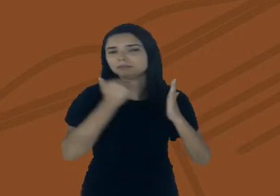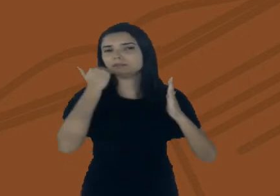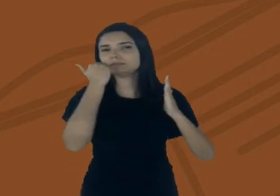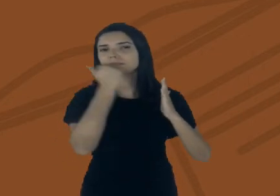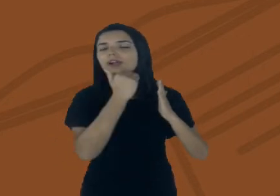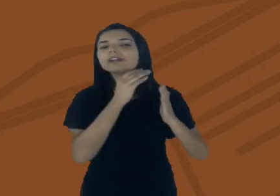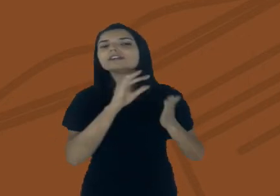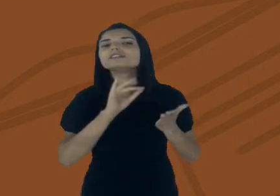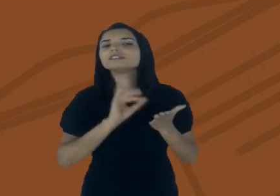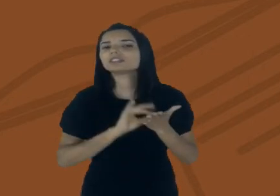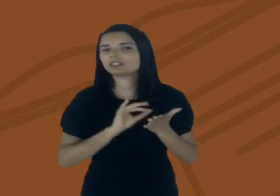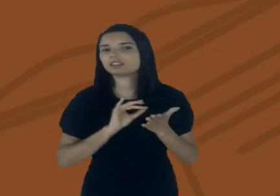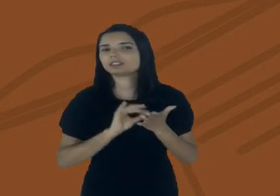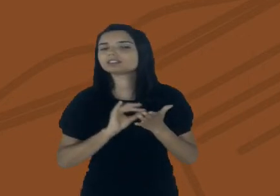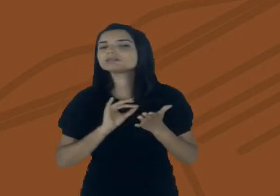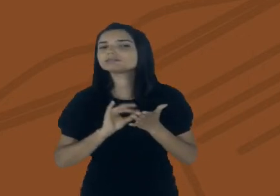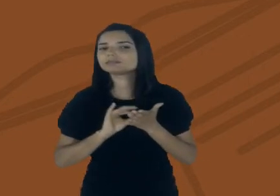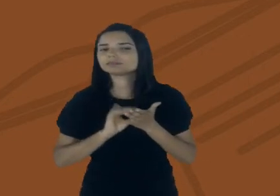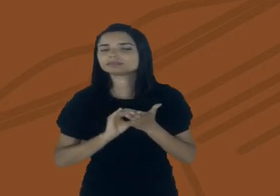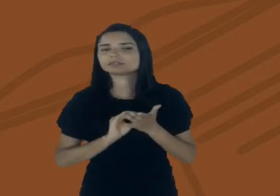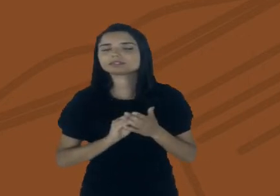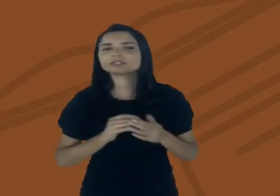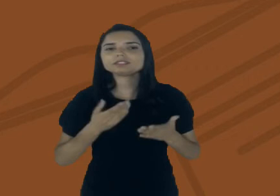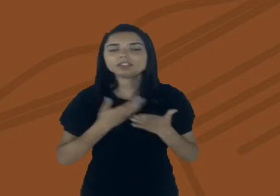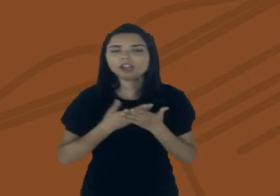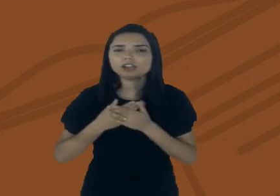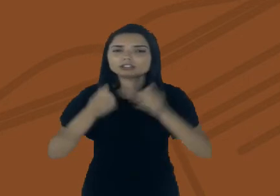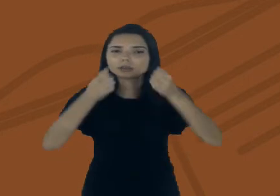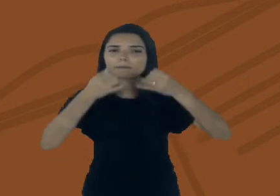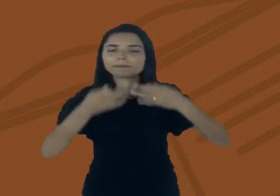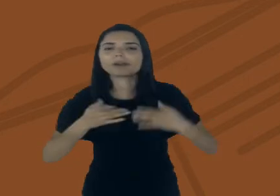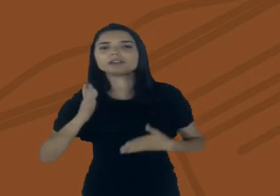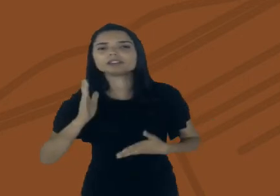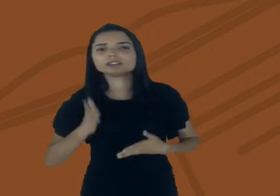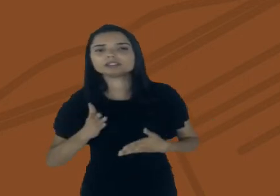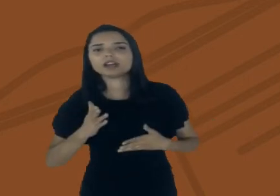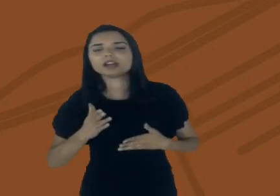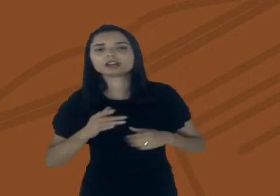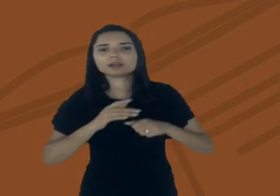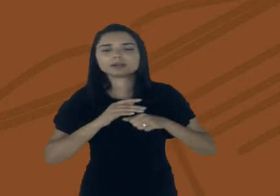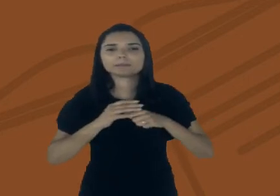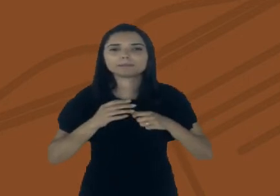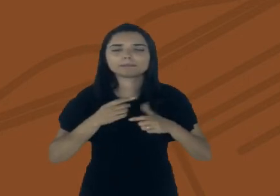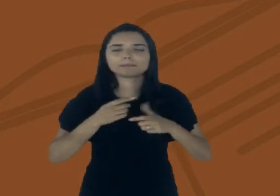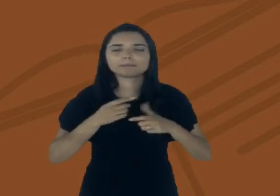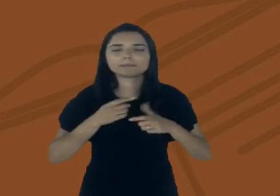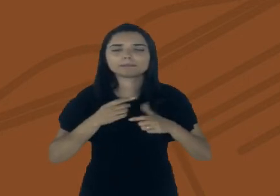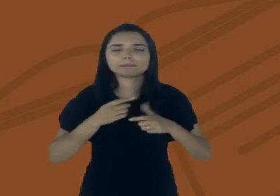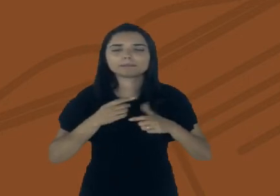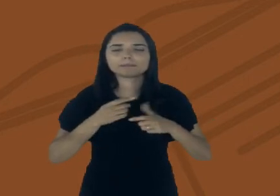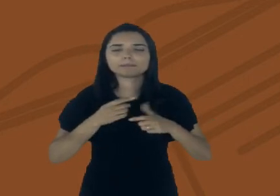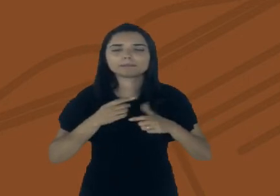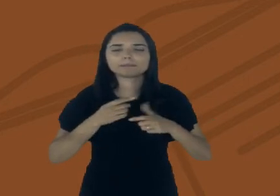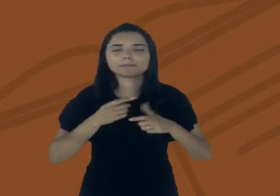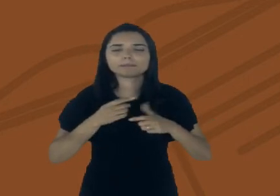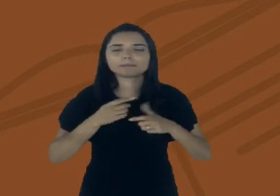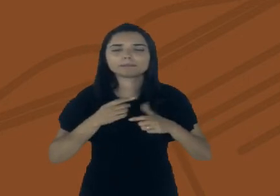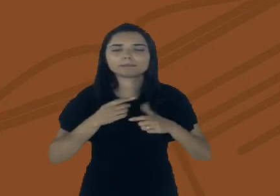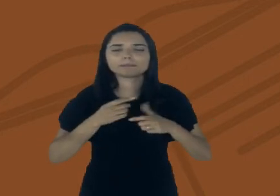gente já veio abordando isso. A gente veio apontando essas questões relacionadas ao sedentarismo, que é a forma de